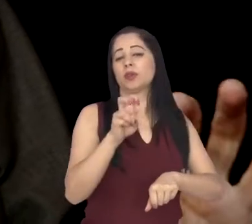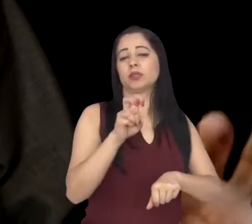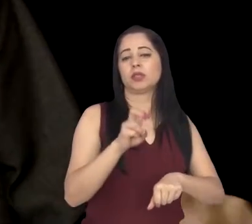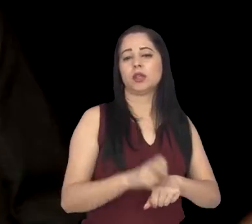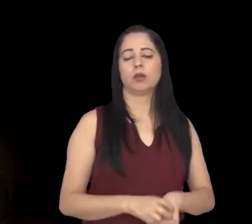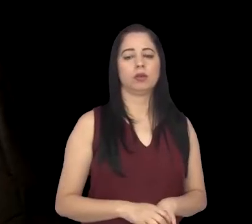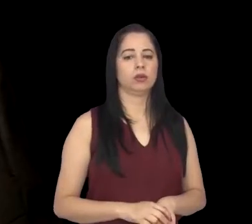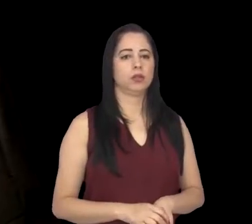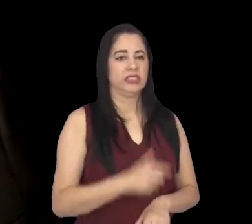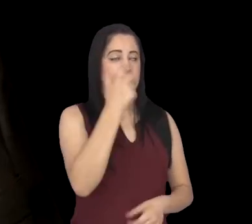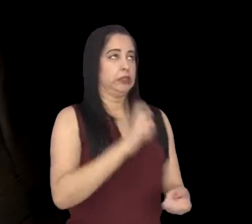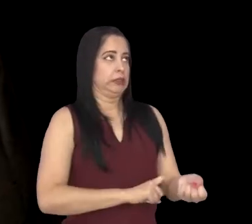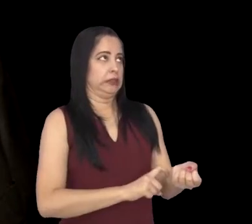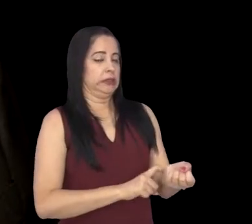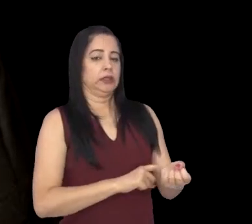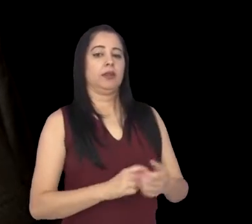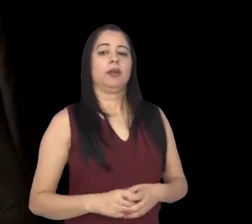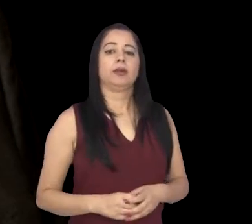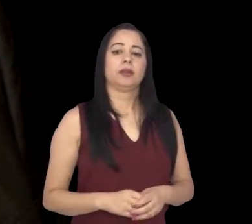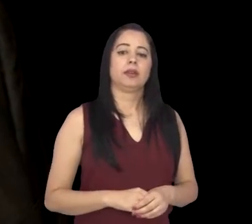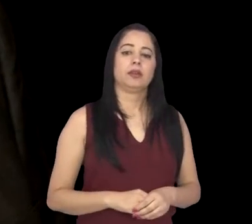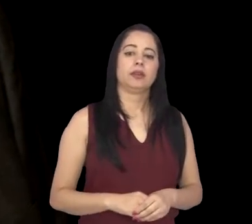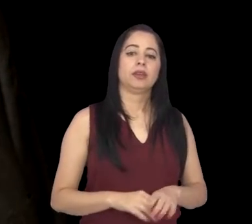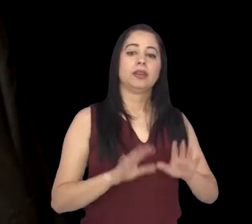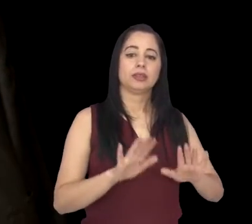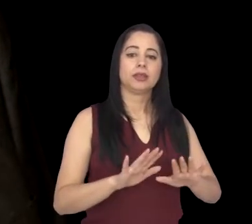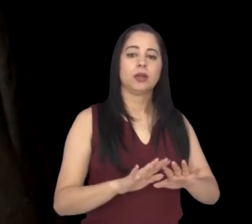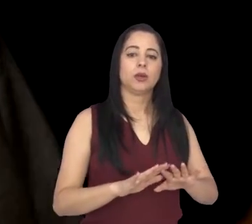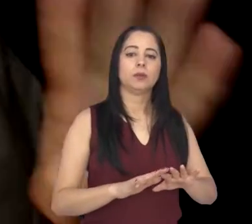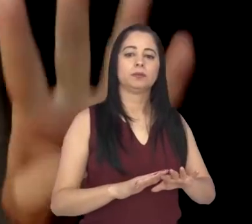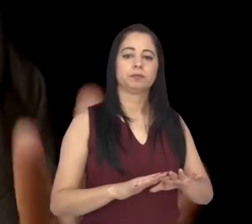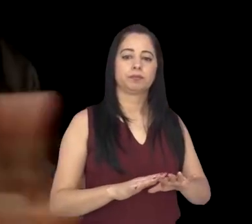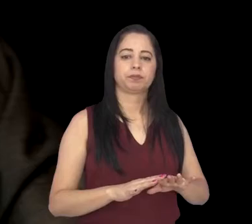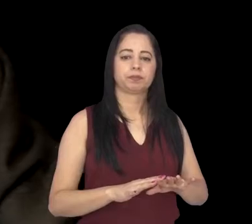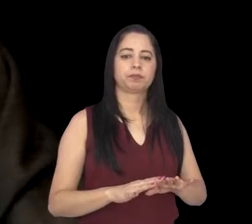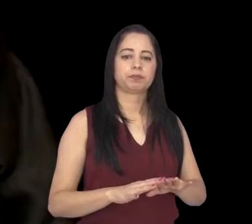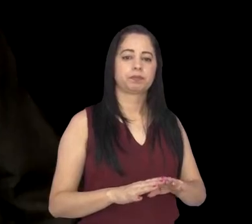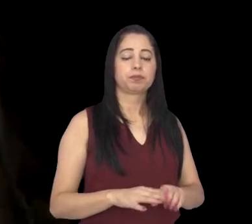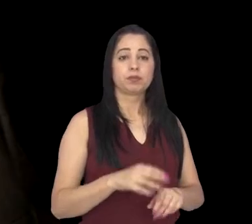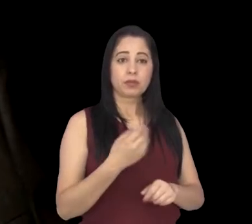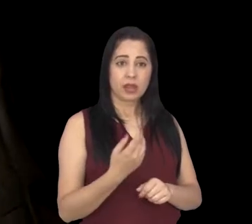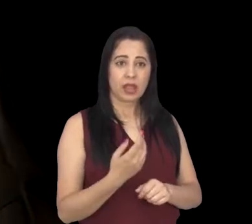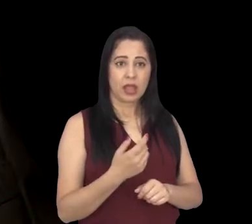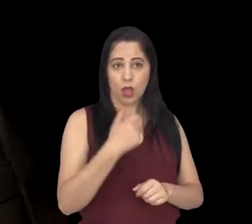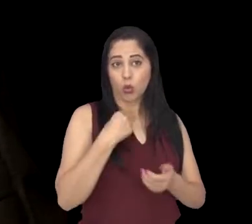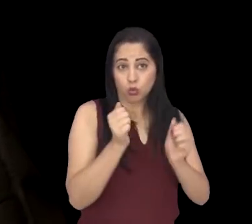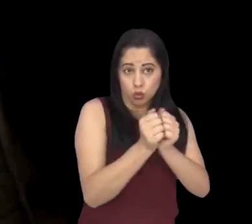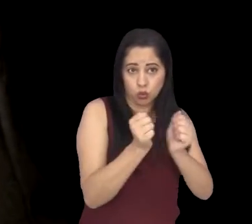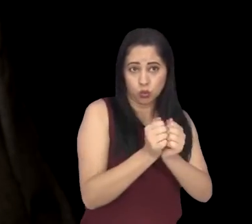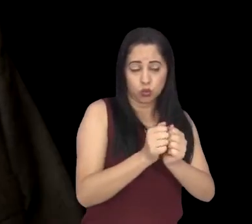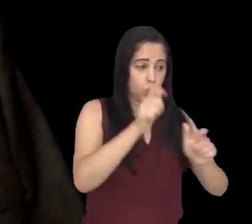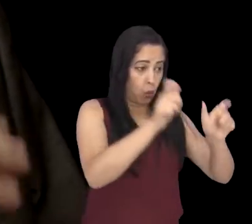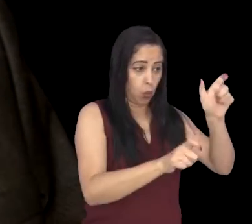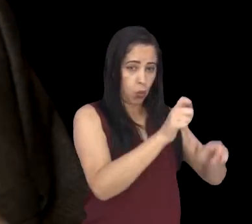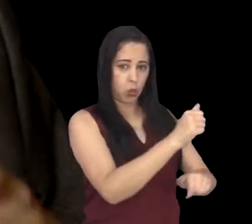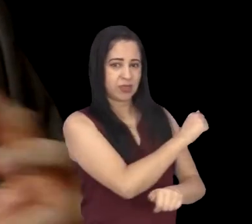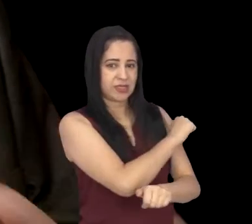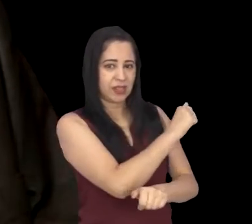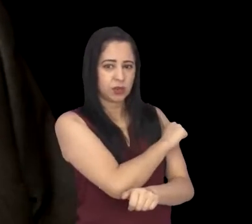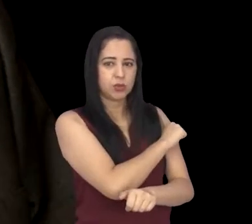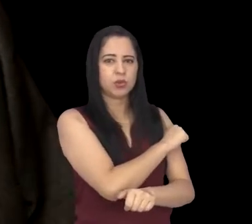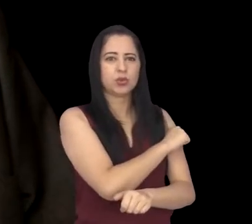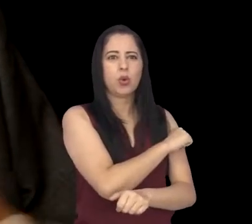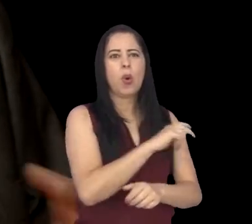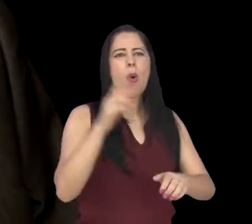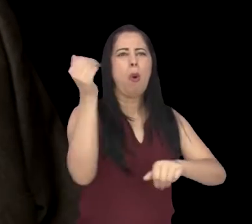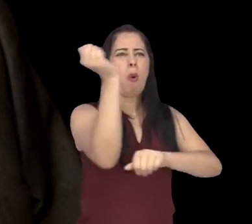eu até engasgo. Mas, com as 5 e 477 para os estudantes, e aquela transição